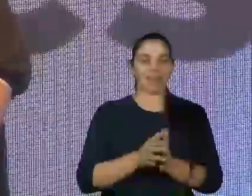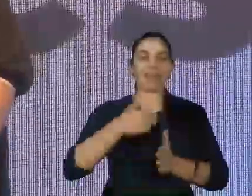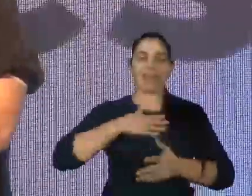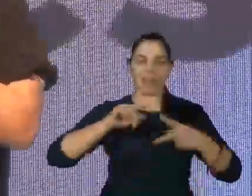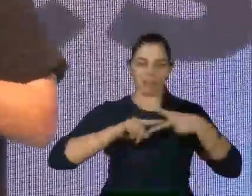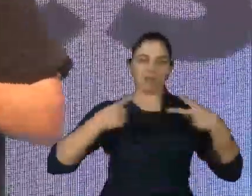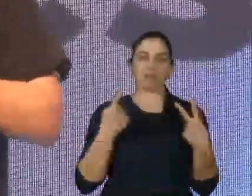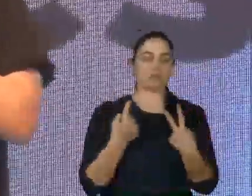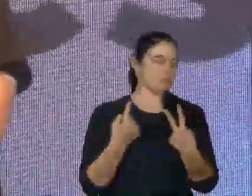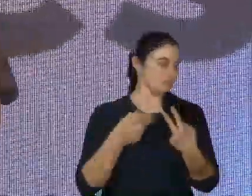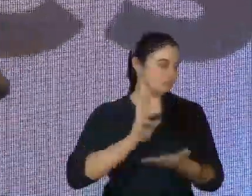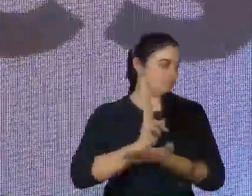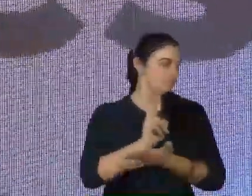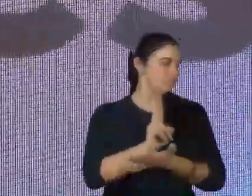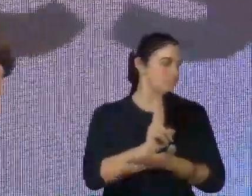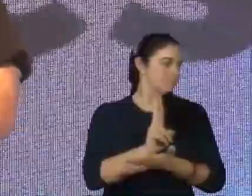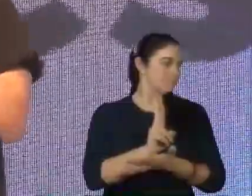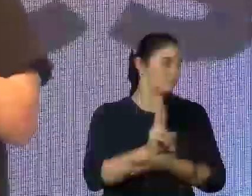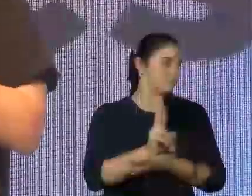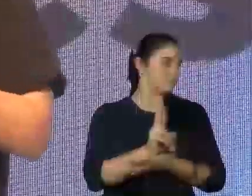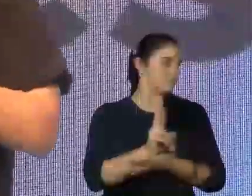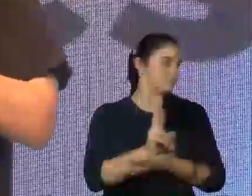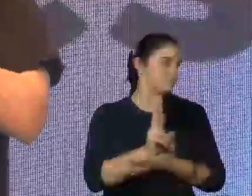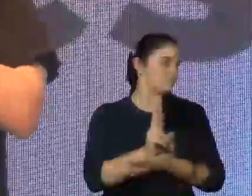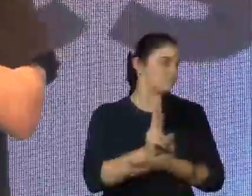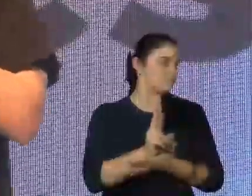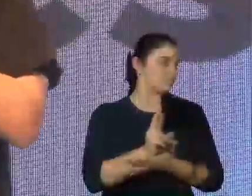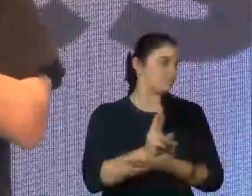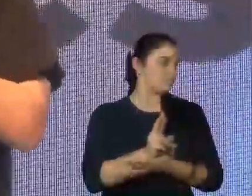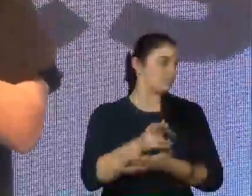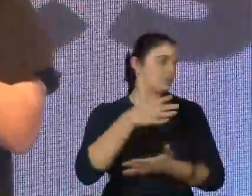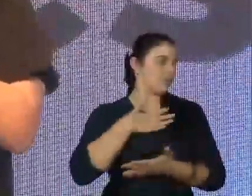cromossomo 21, né? É,